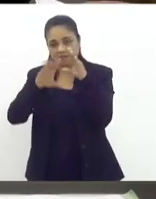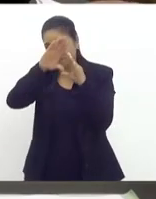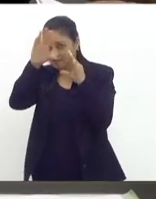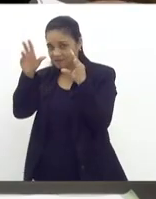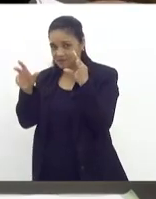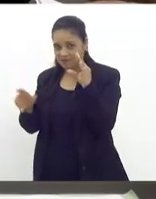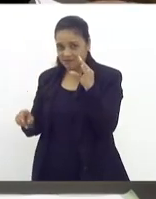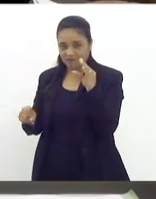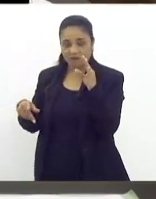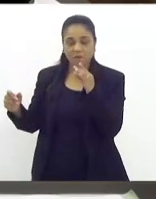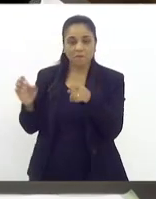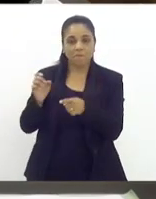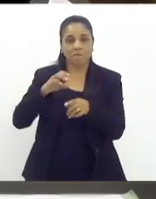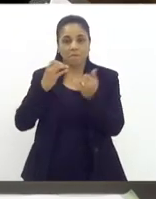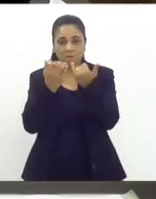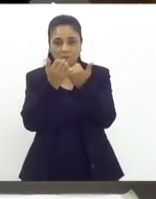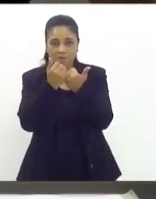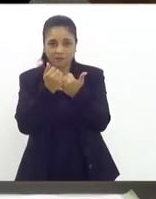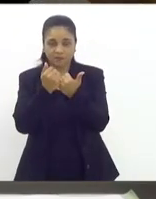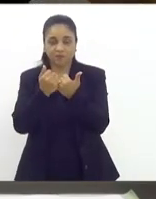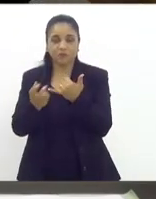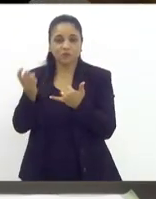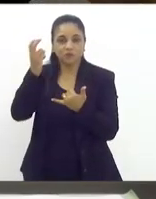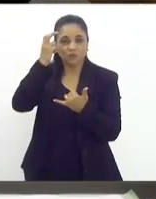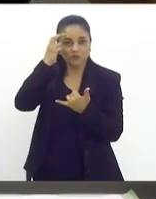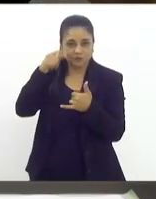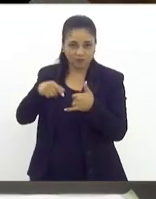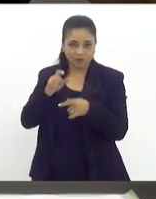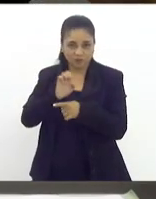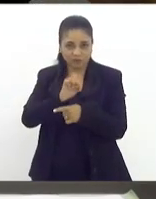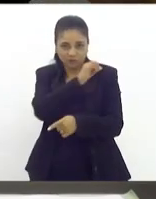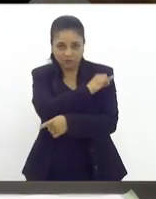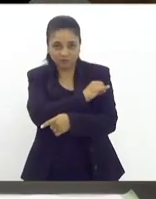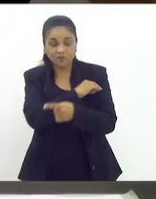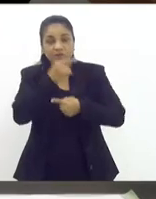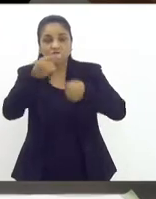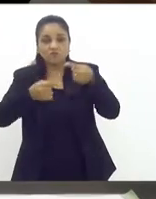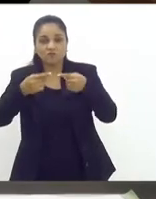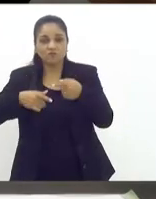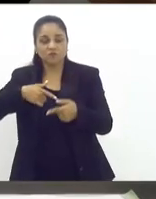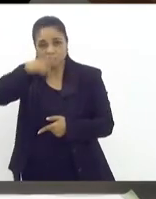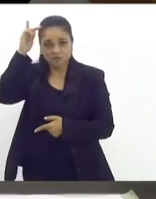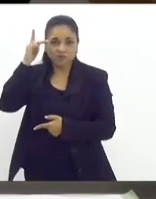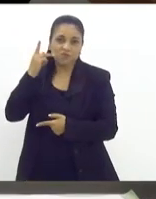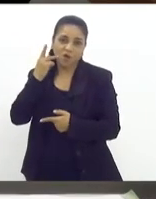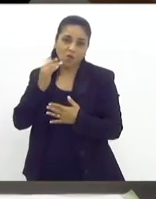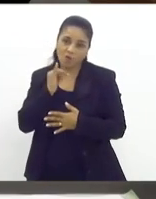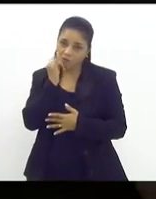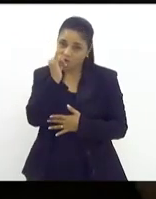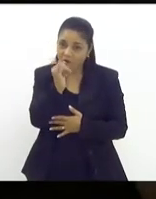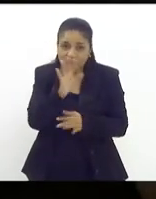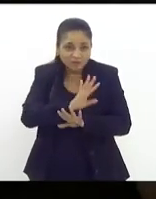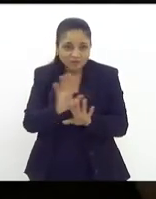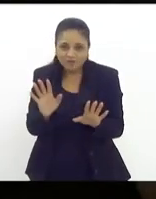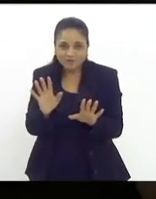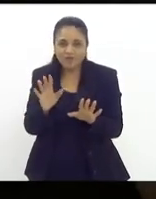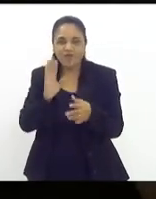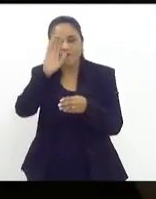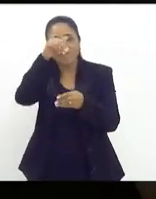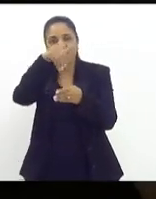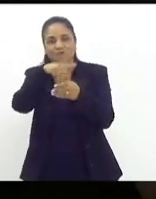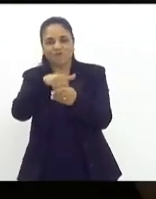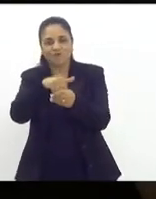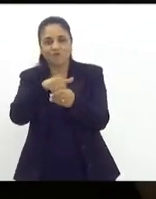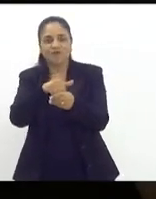material do Estado do Rio de Janeiro. Parecer pela constitucionalidade, em discussão para discutir, deputado Luiz Paulo. Não, é só dizer que a gente está votando